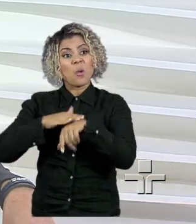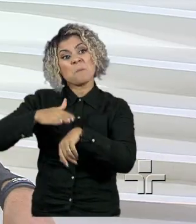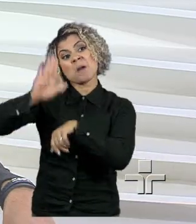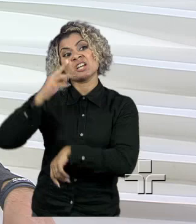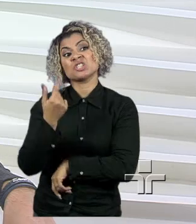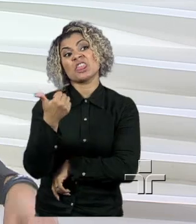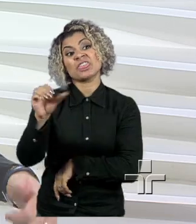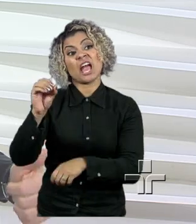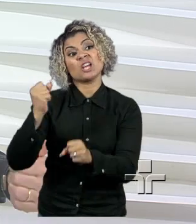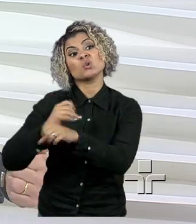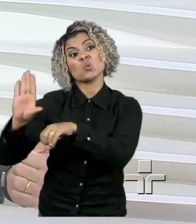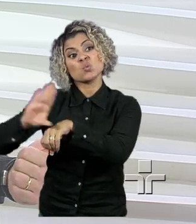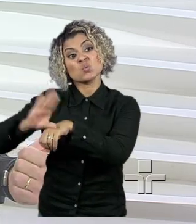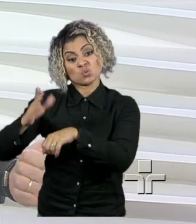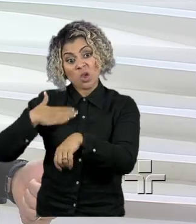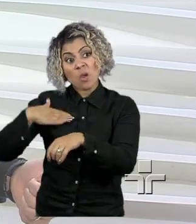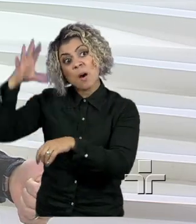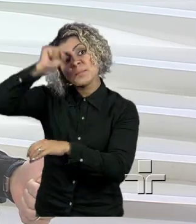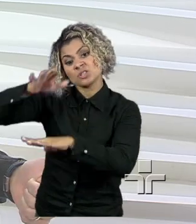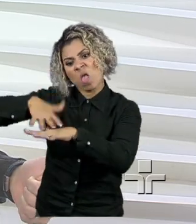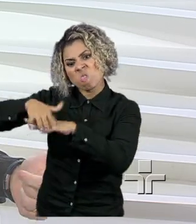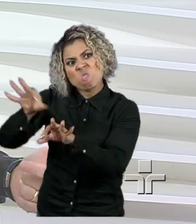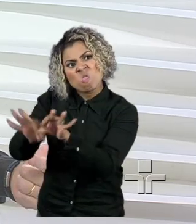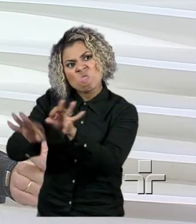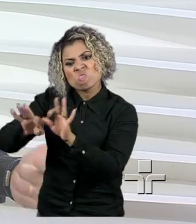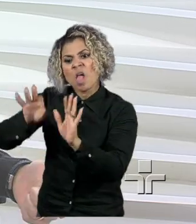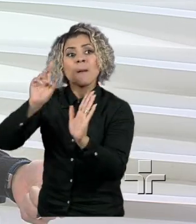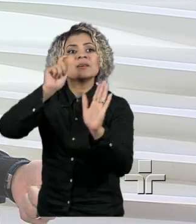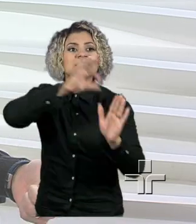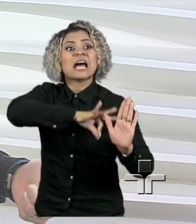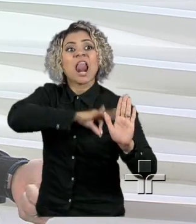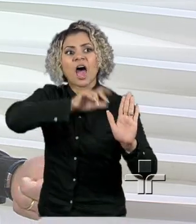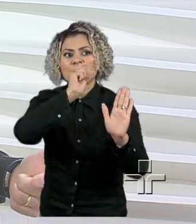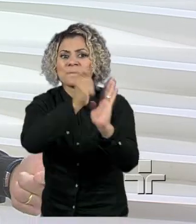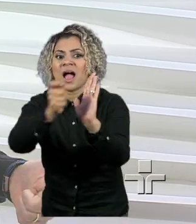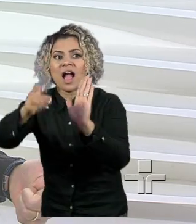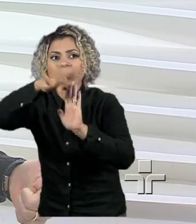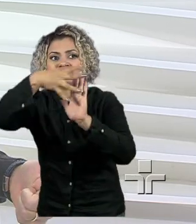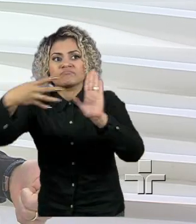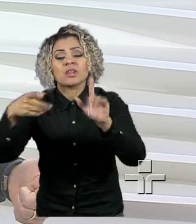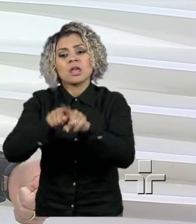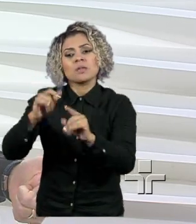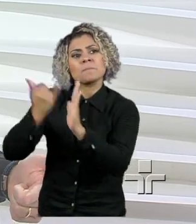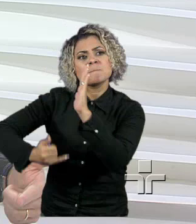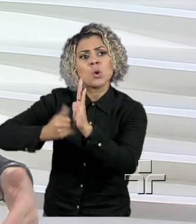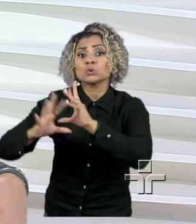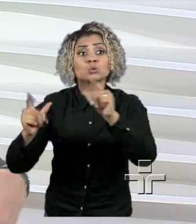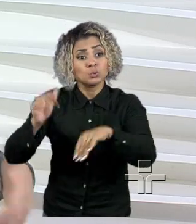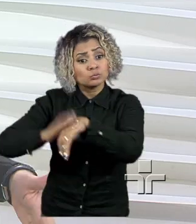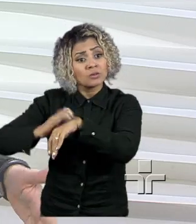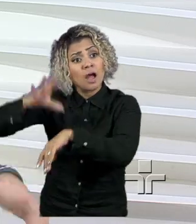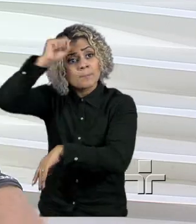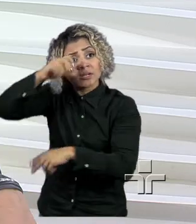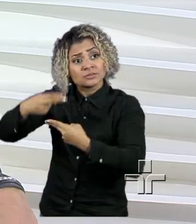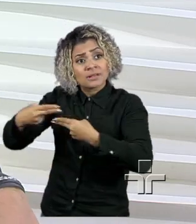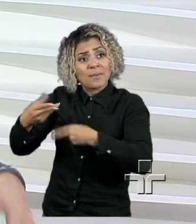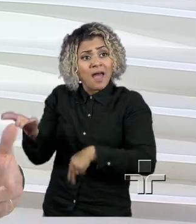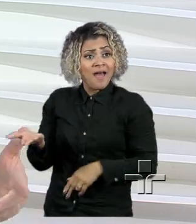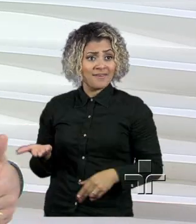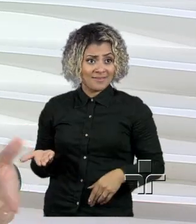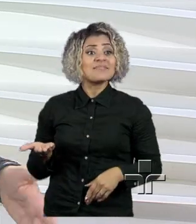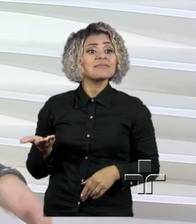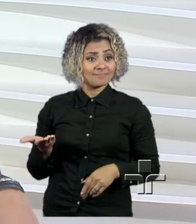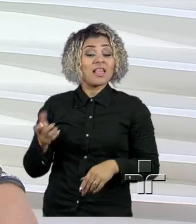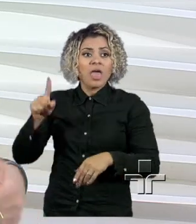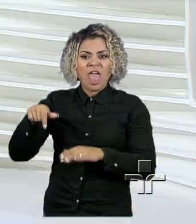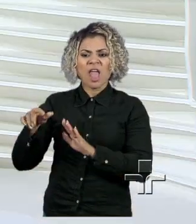no Sebrae, Wilson. Eu aprendi a calcular folha de pagamento, aprendi a calcular impostos, né? Aprendi muitas coisas no Sebrae, que